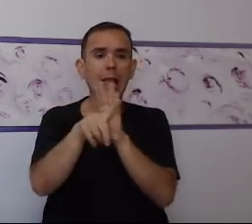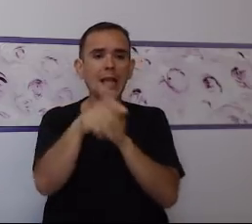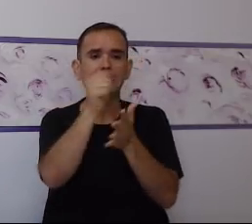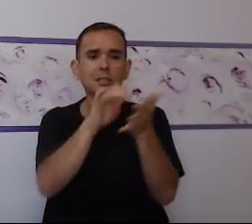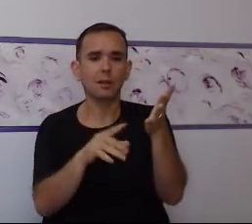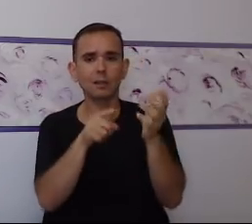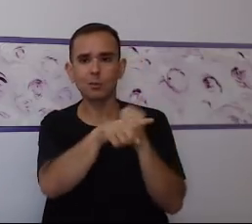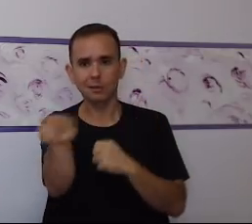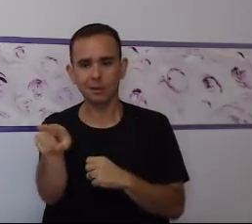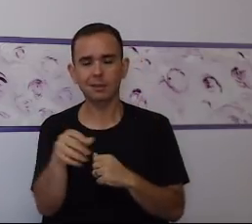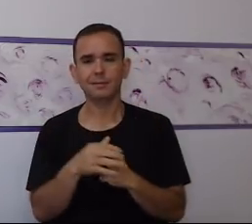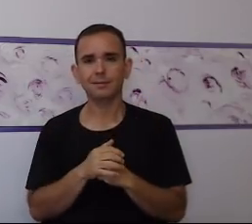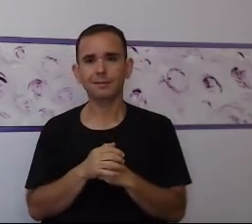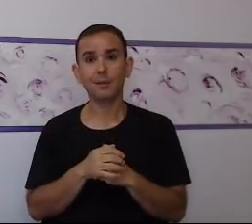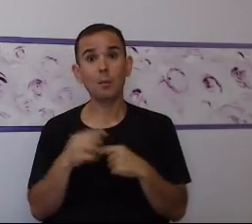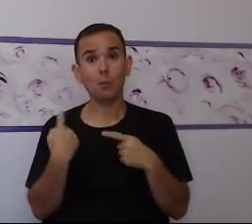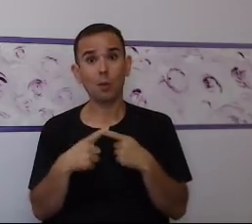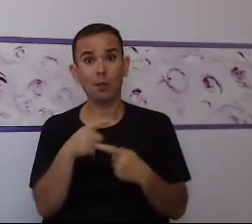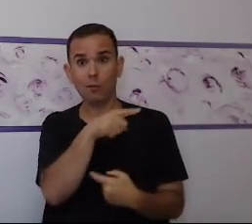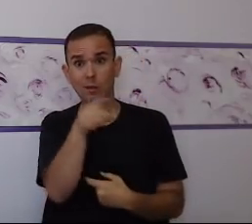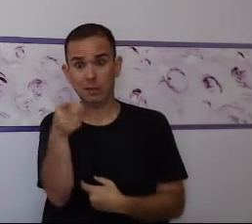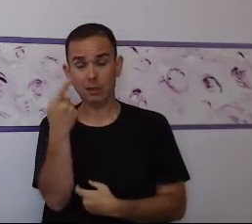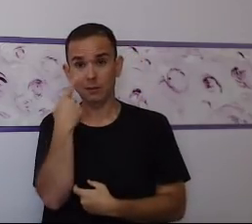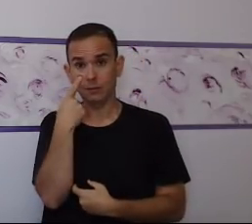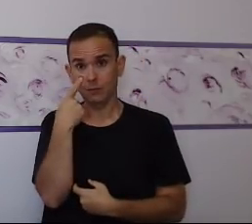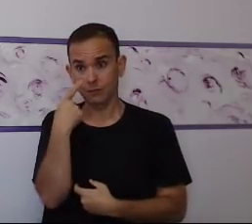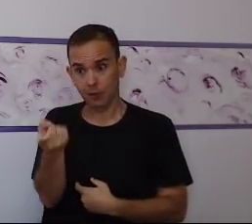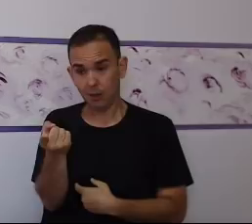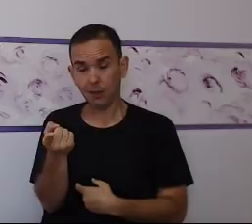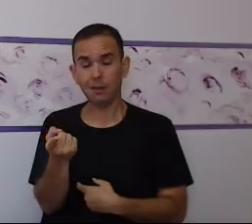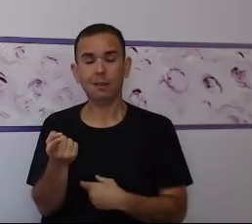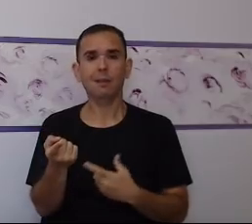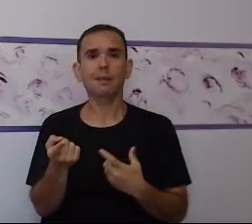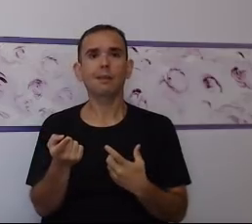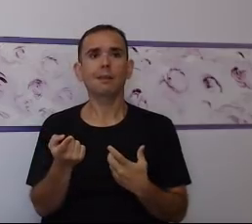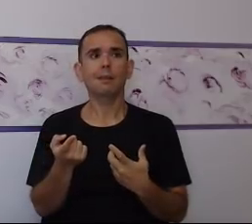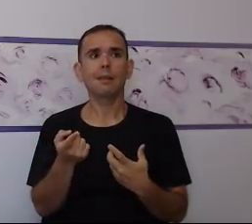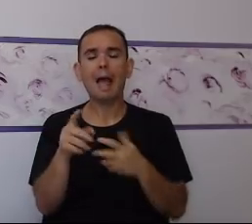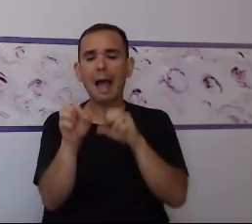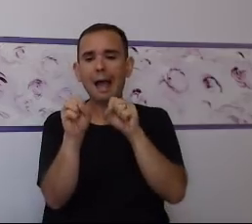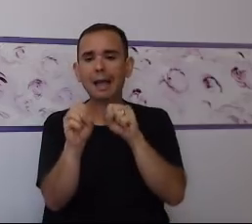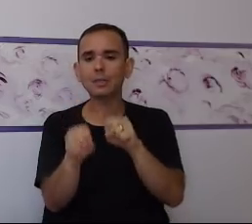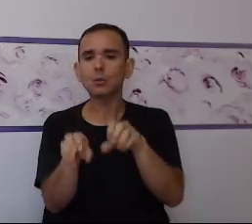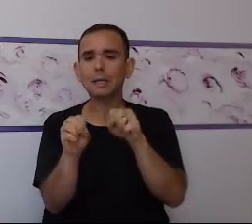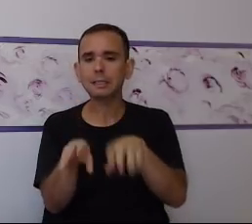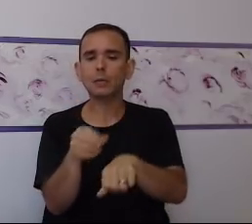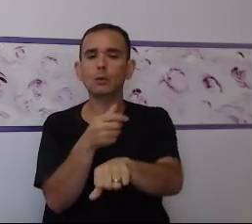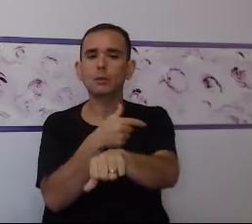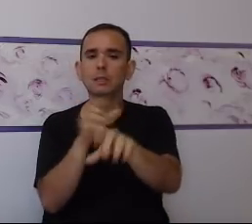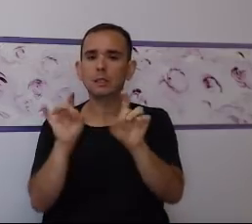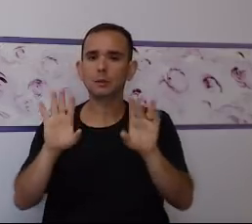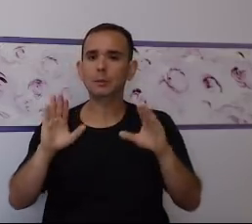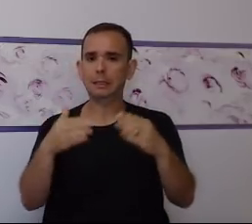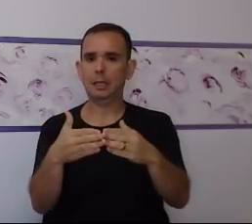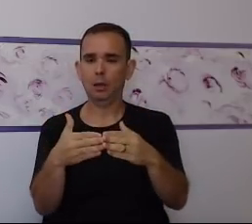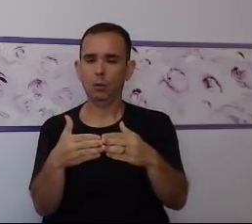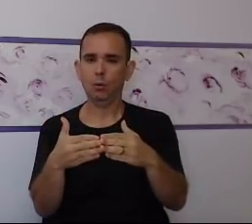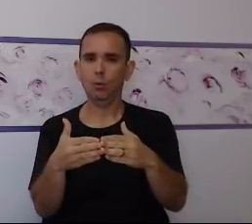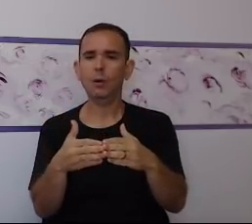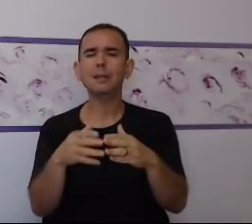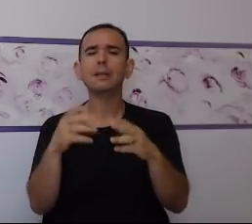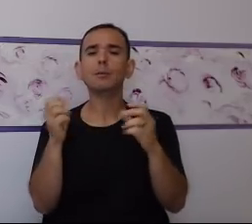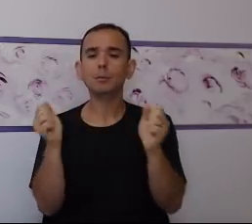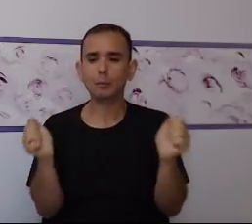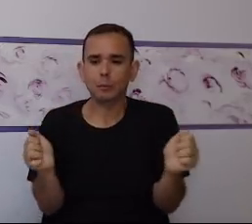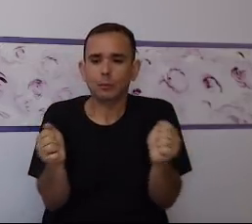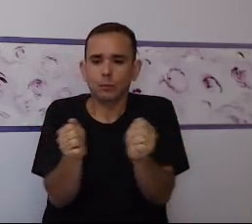para vocês? Para dizer para vocês o seguinte, que a educação especial, ela tem que estar